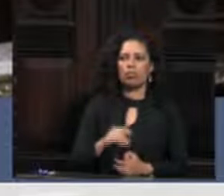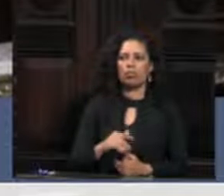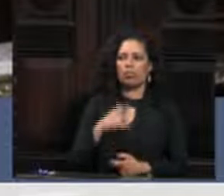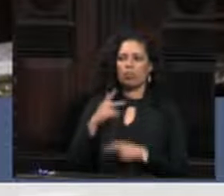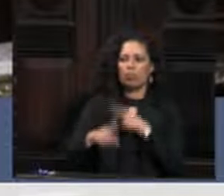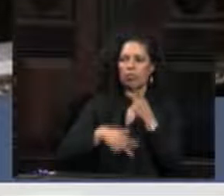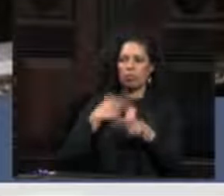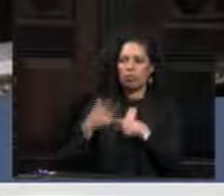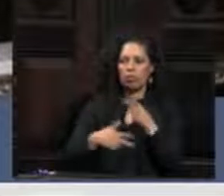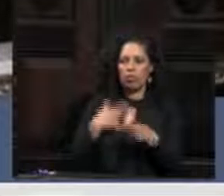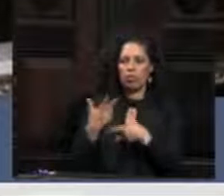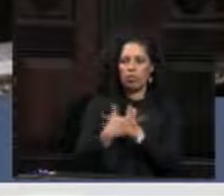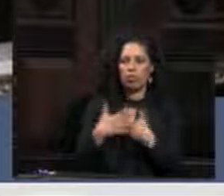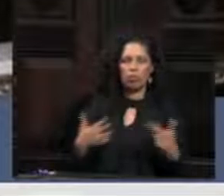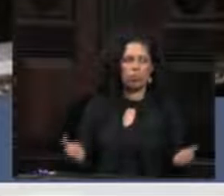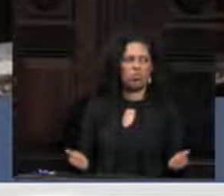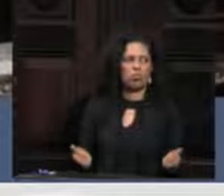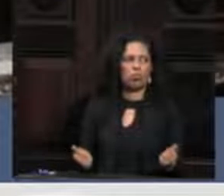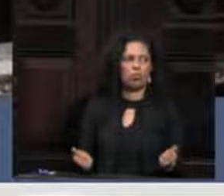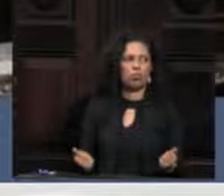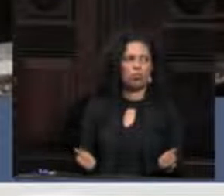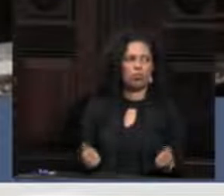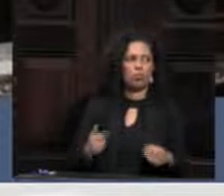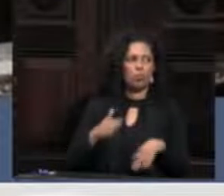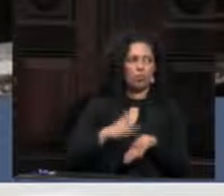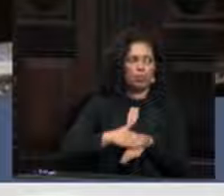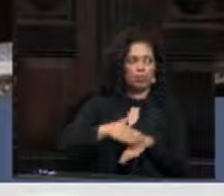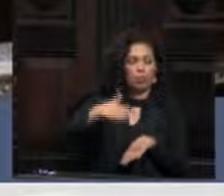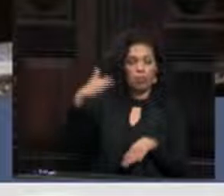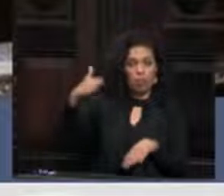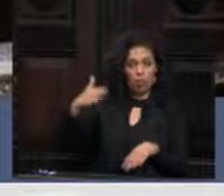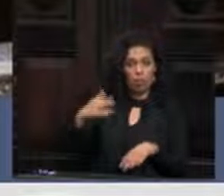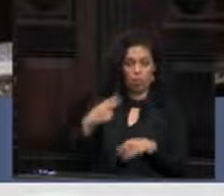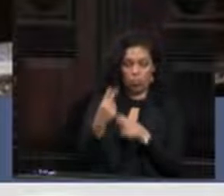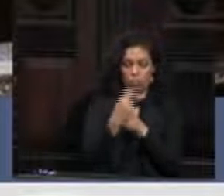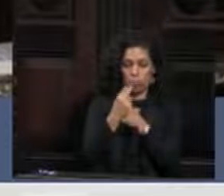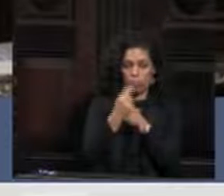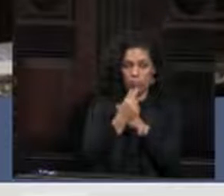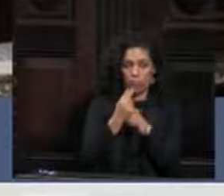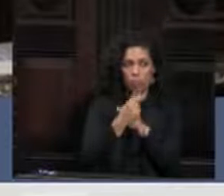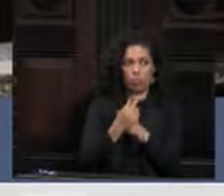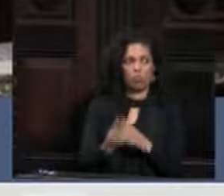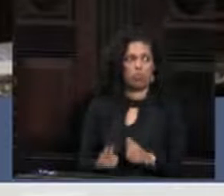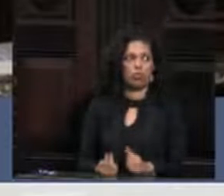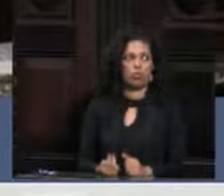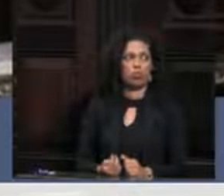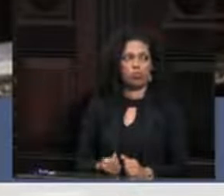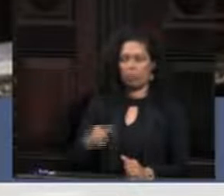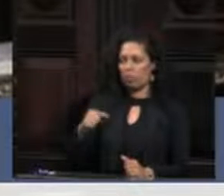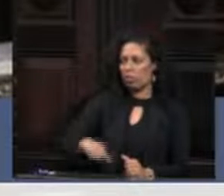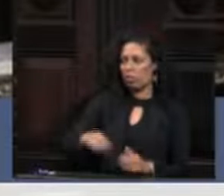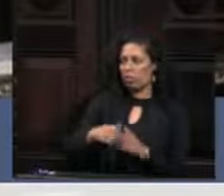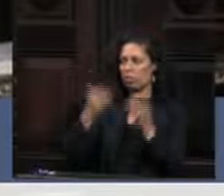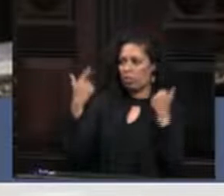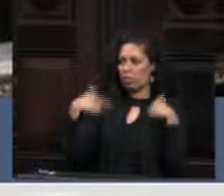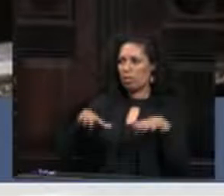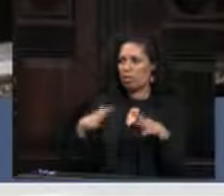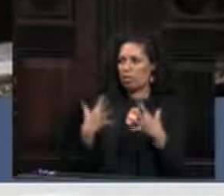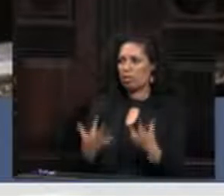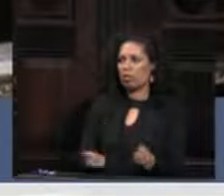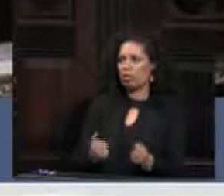Valor da causa muito maior do que o valor do empréstimo contraído, esta casa aprovou a